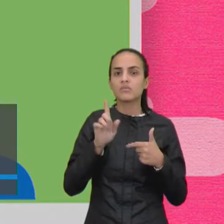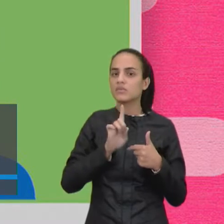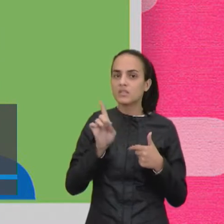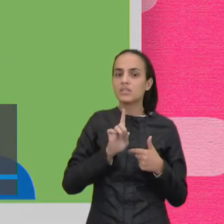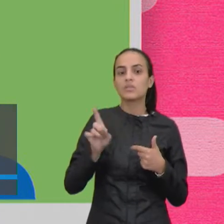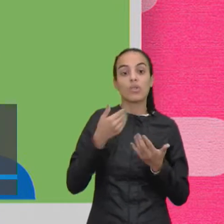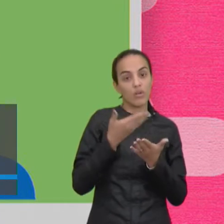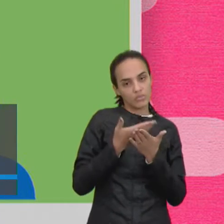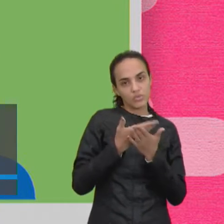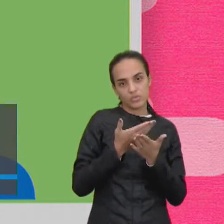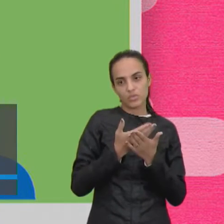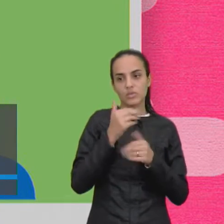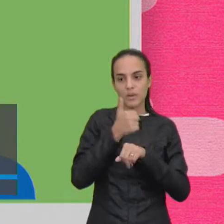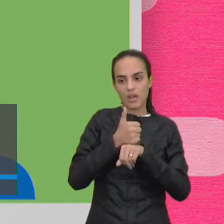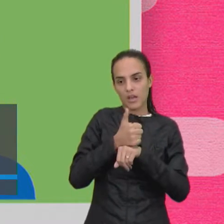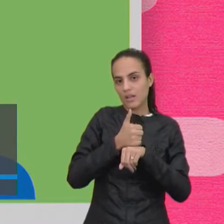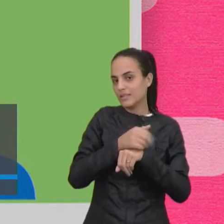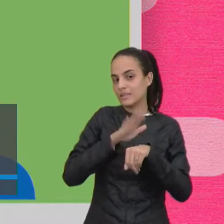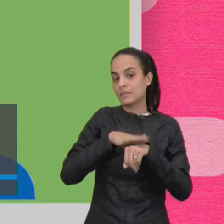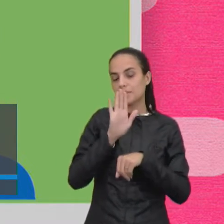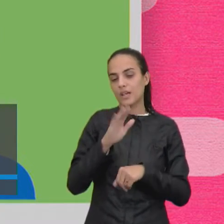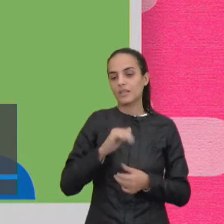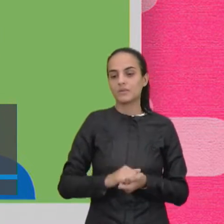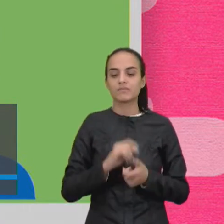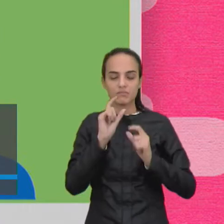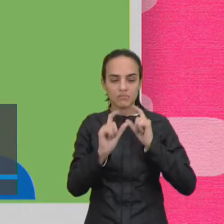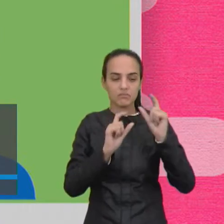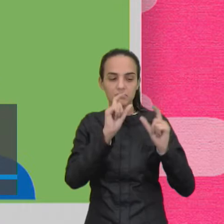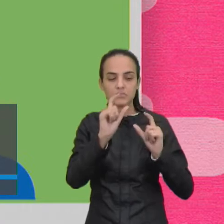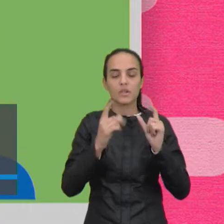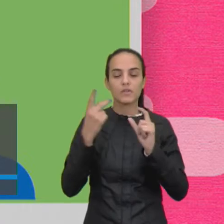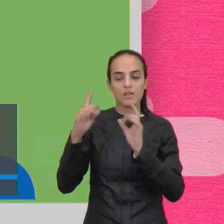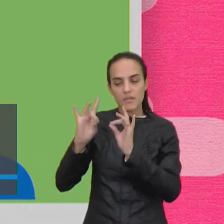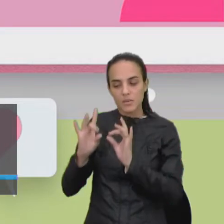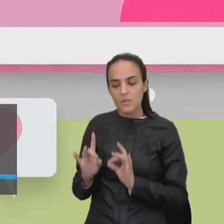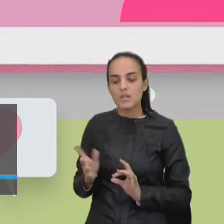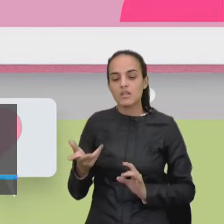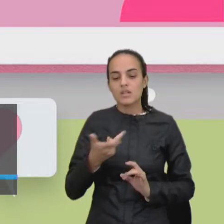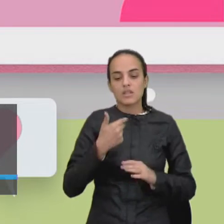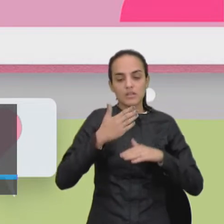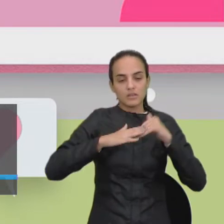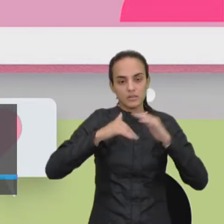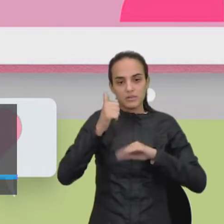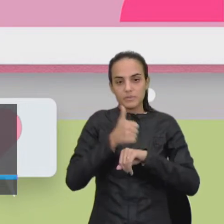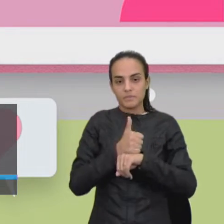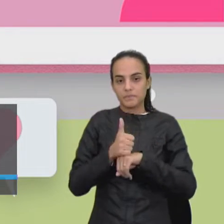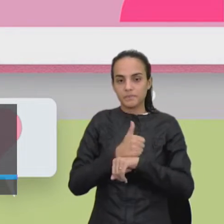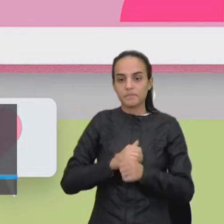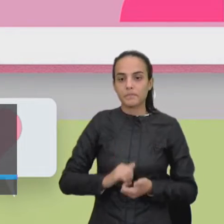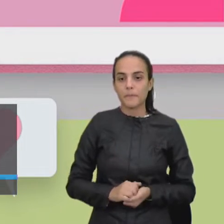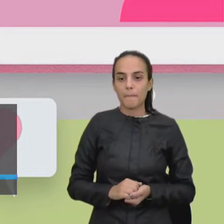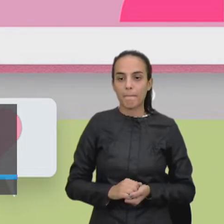estude sobre essa área, o máximo que você vai se tornando especialista. Muito bem, olha só. E para